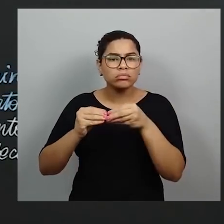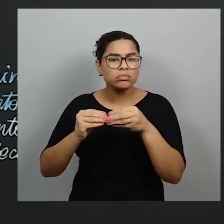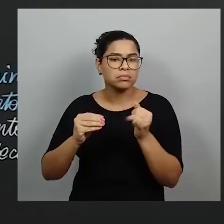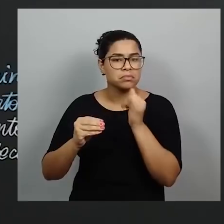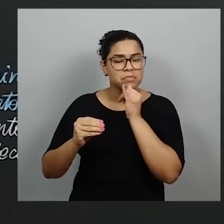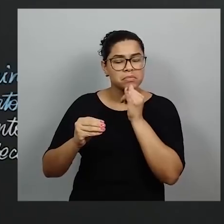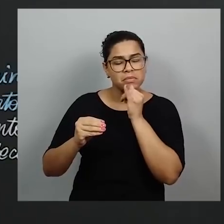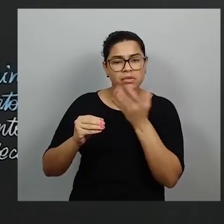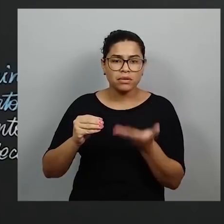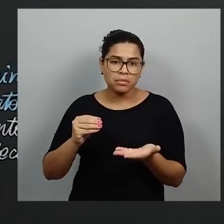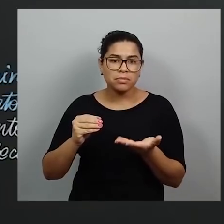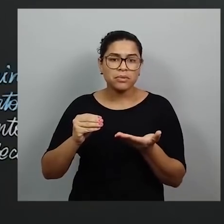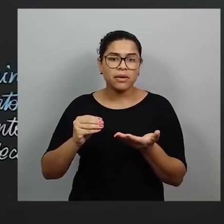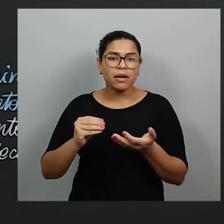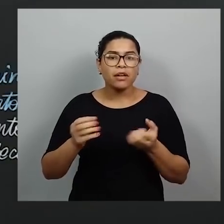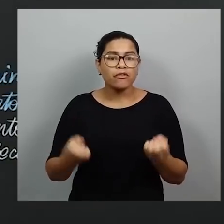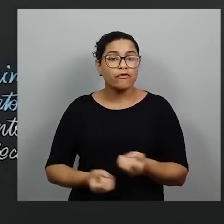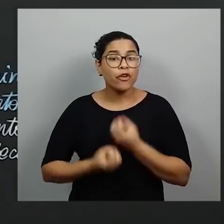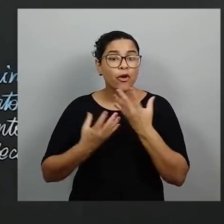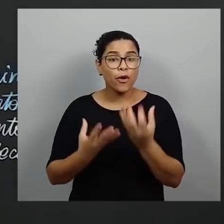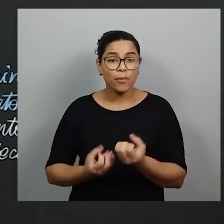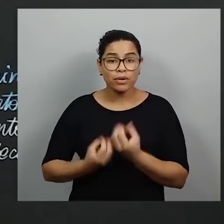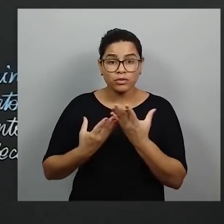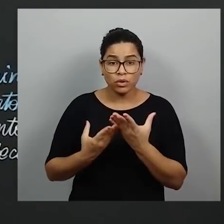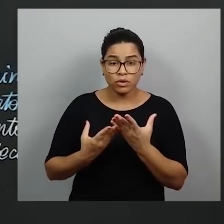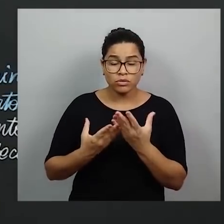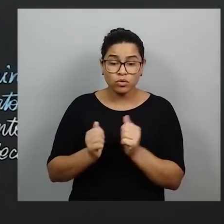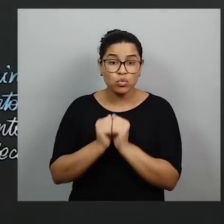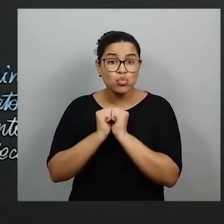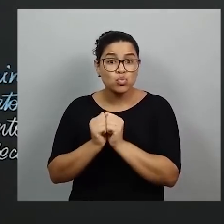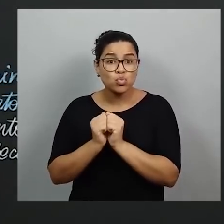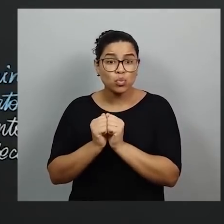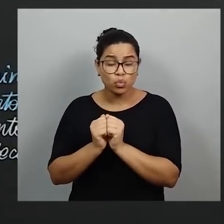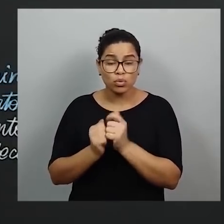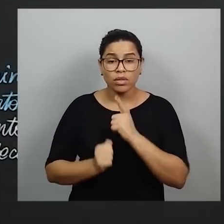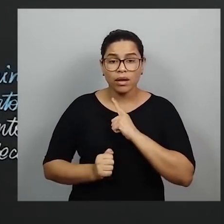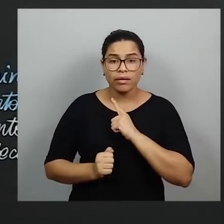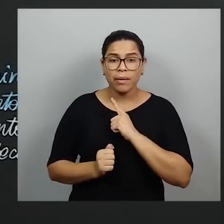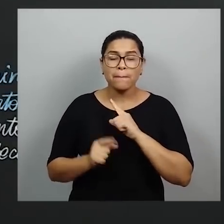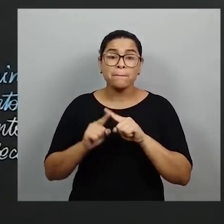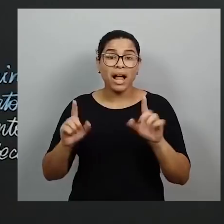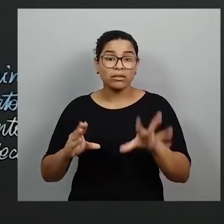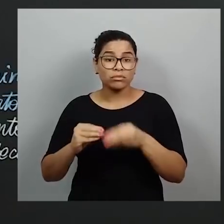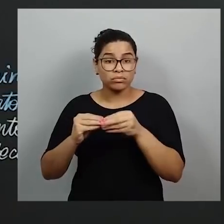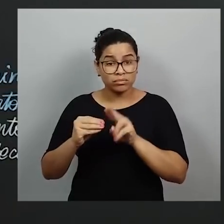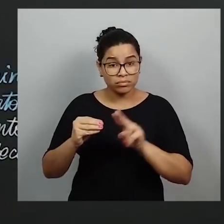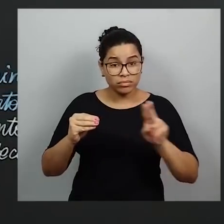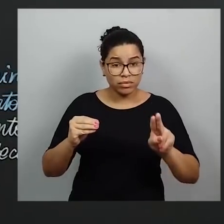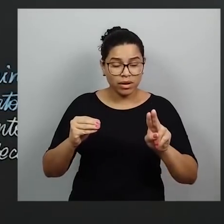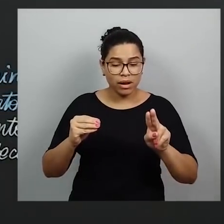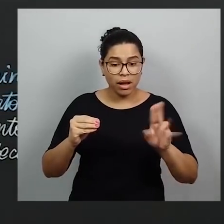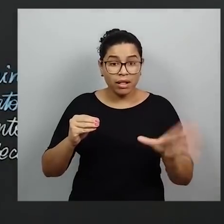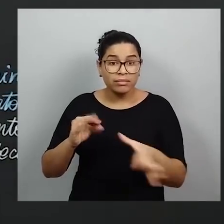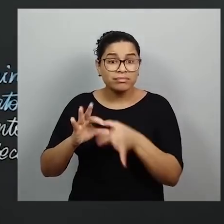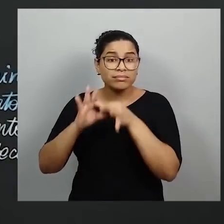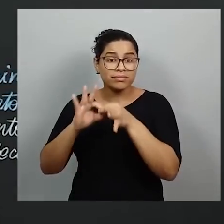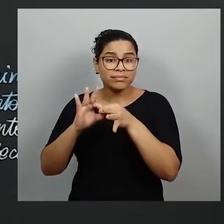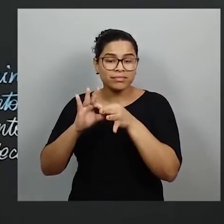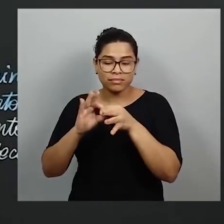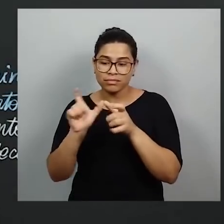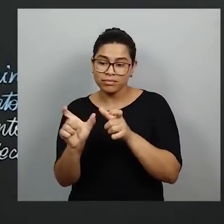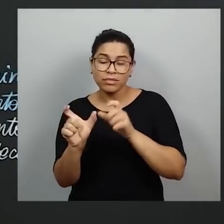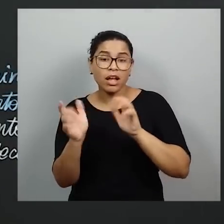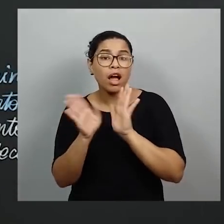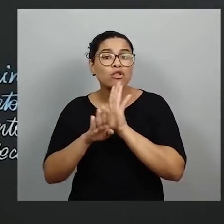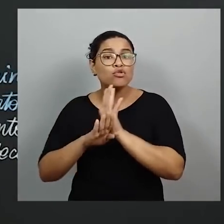informações complementares, informações acessórias, no caso do complemento ele integra a oração de modo a contribuir